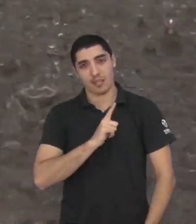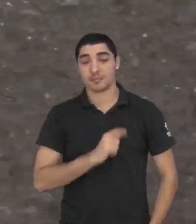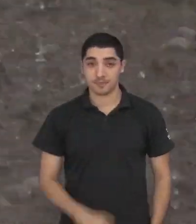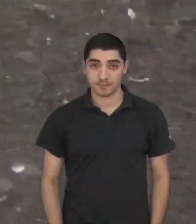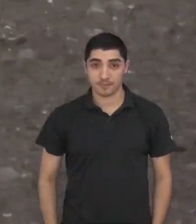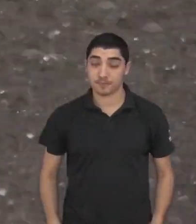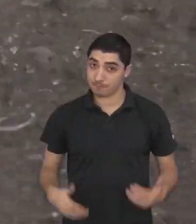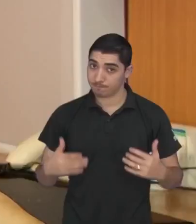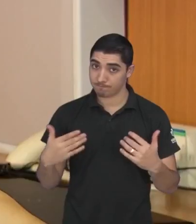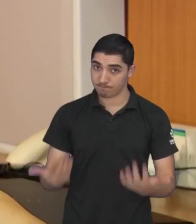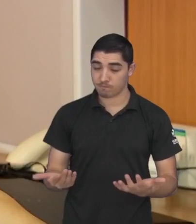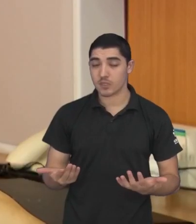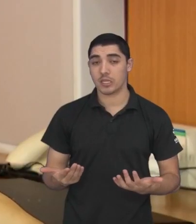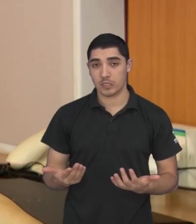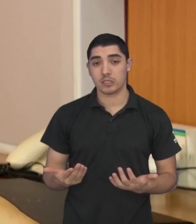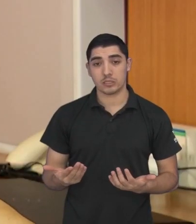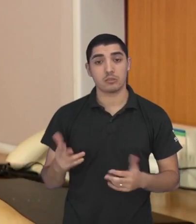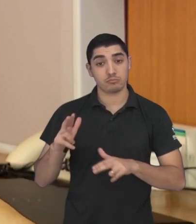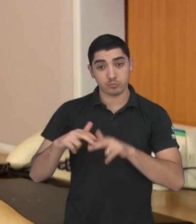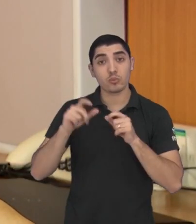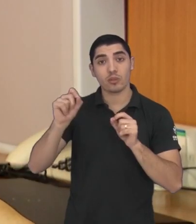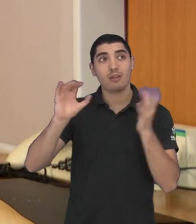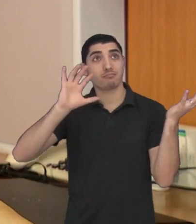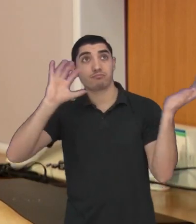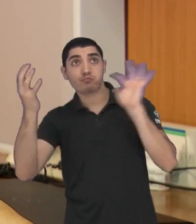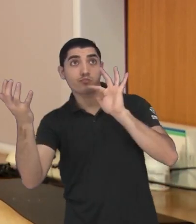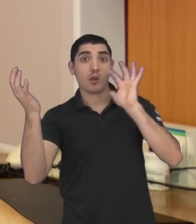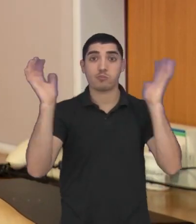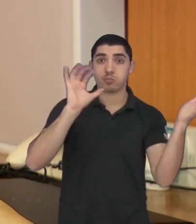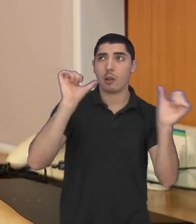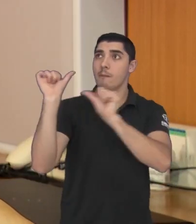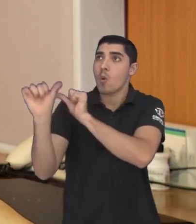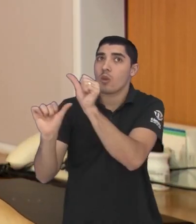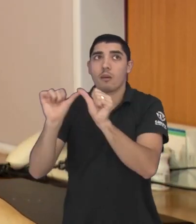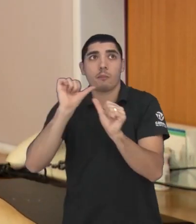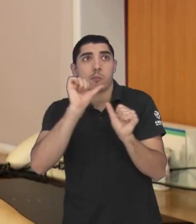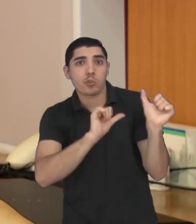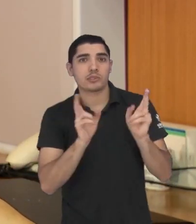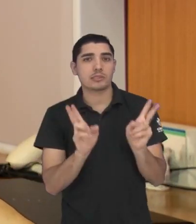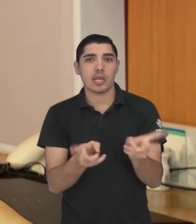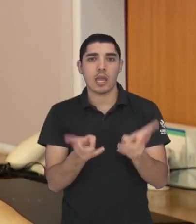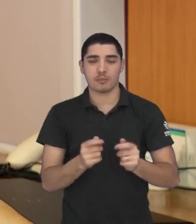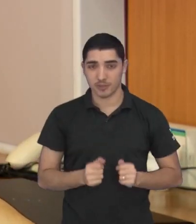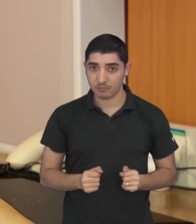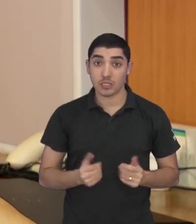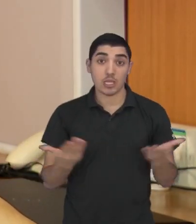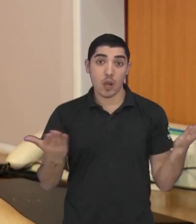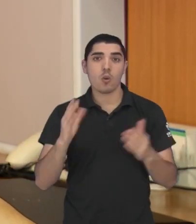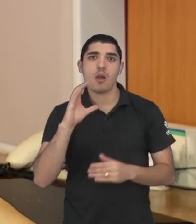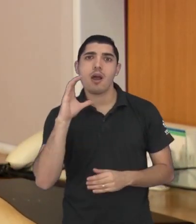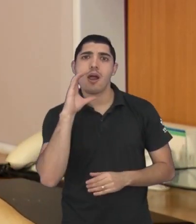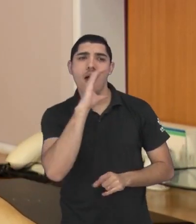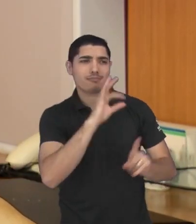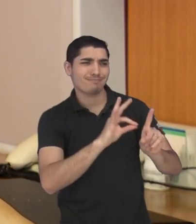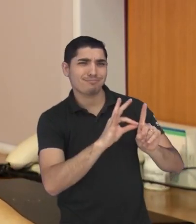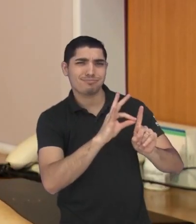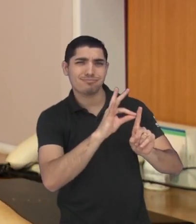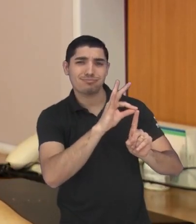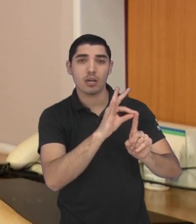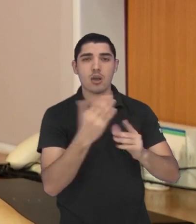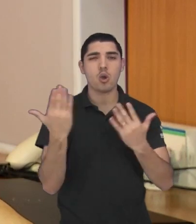leve baixa, mas significativa, porque a gente fala de vida. Para diminuir ainda mais esses números, trabalhos educativos são realizados